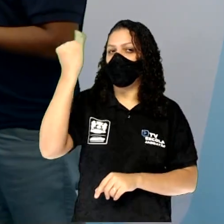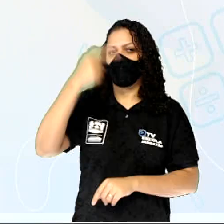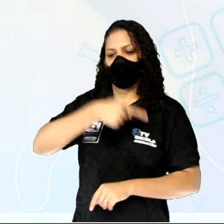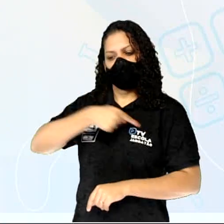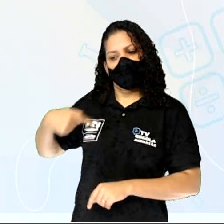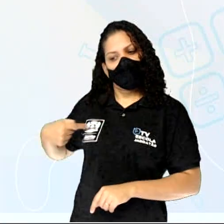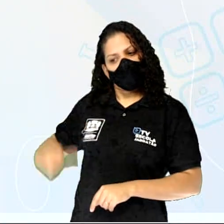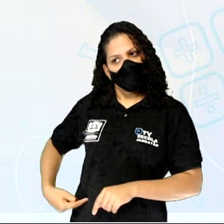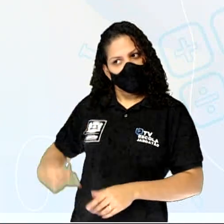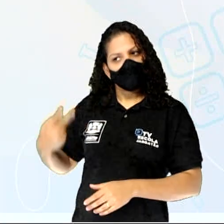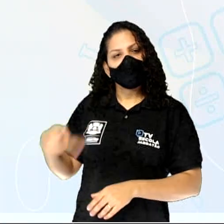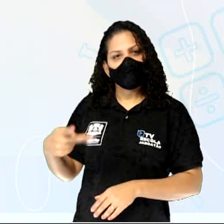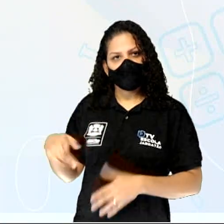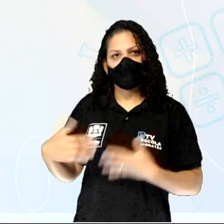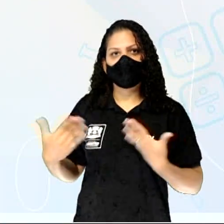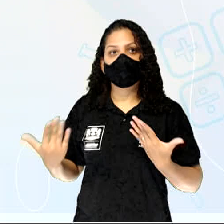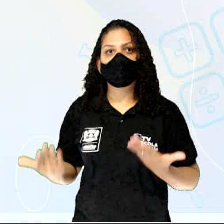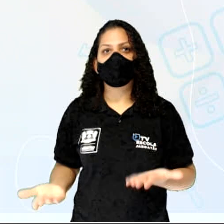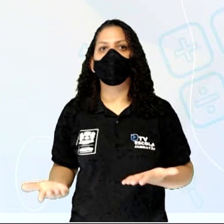Revolução Chinesa de